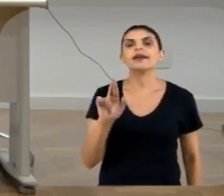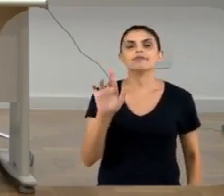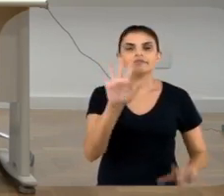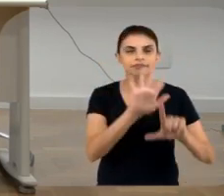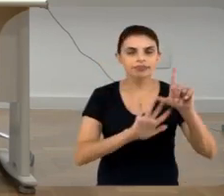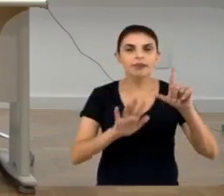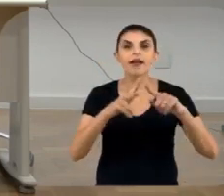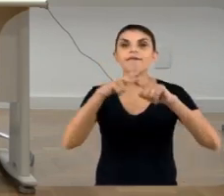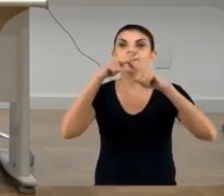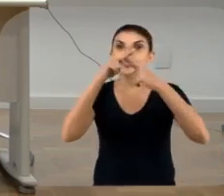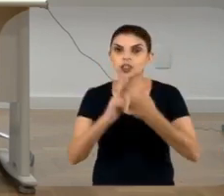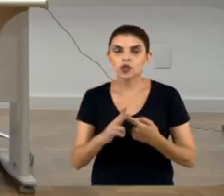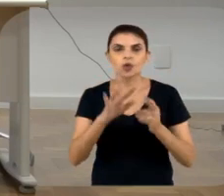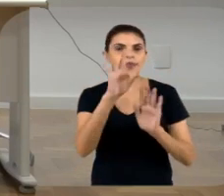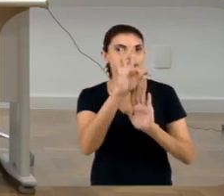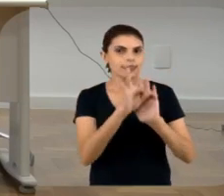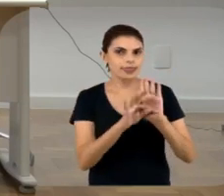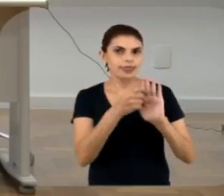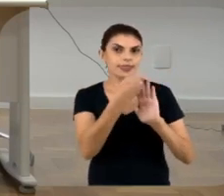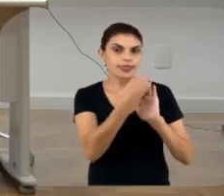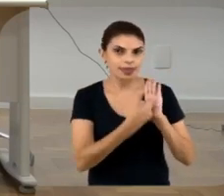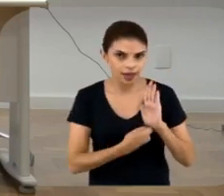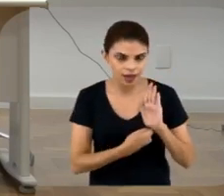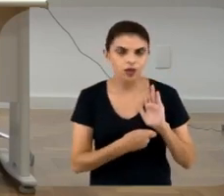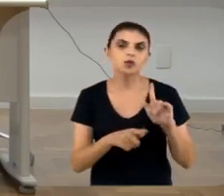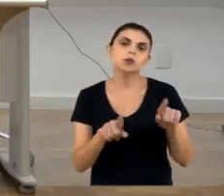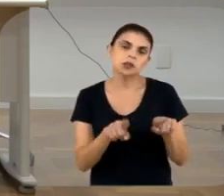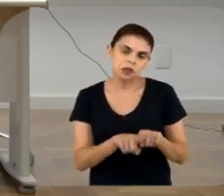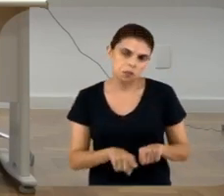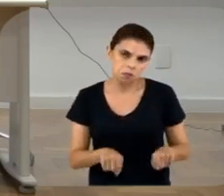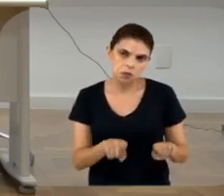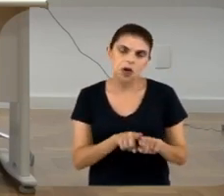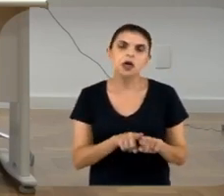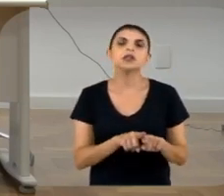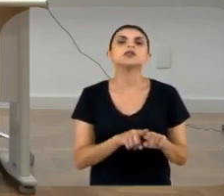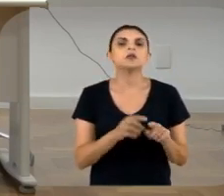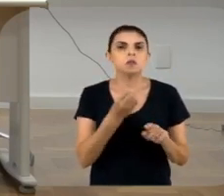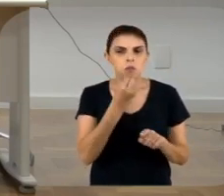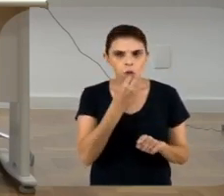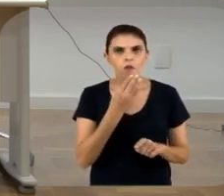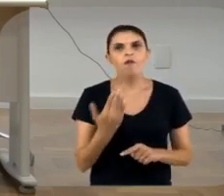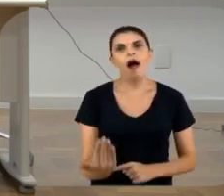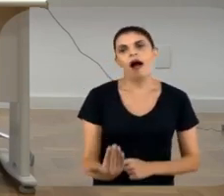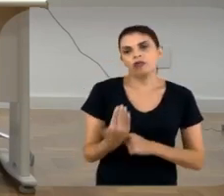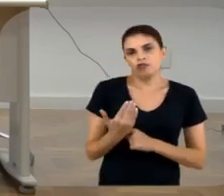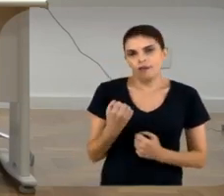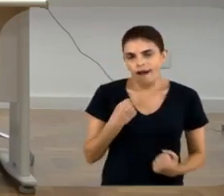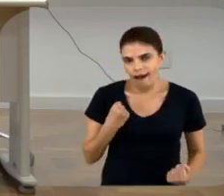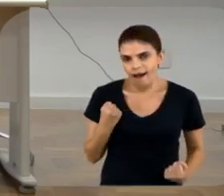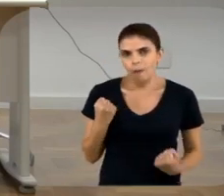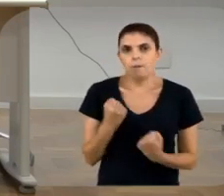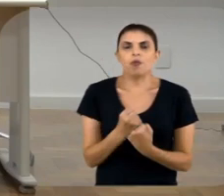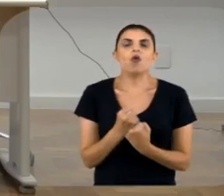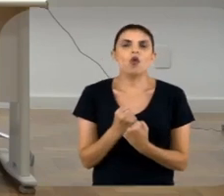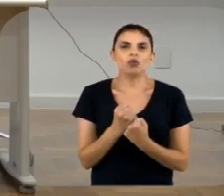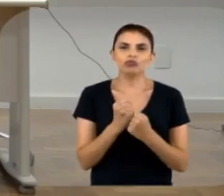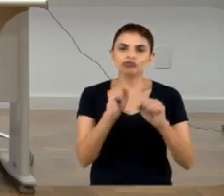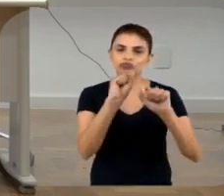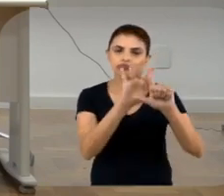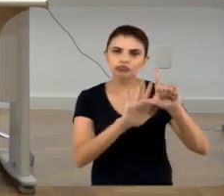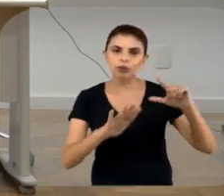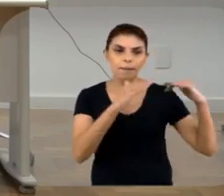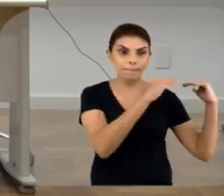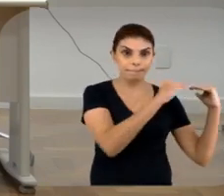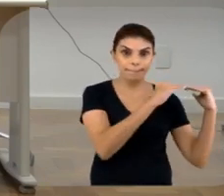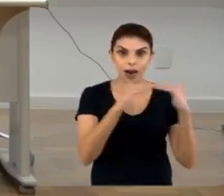revisor pessoal, né? A Angélica e a Carmélia vão nos ajudar, nos dar apoio, tanto essa questão